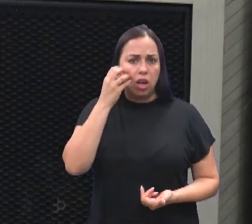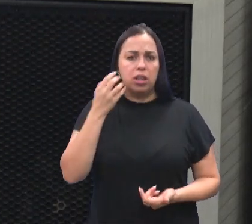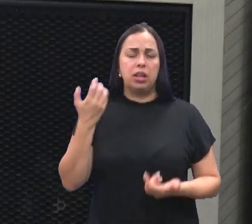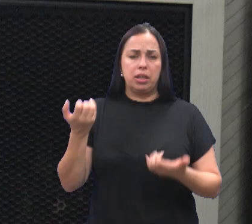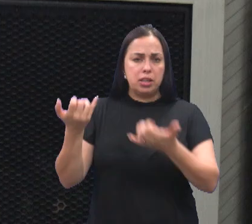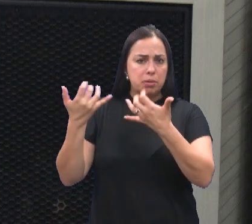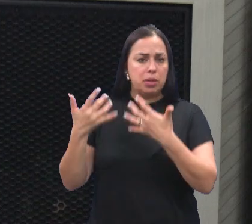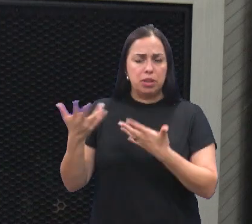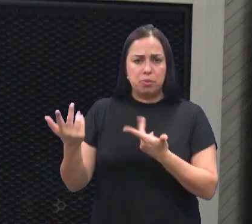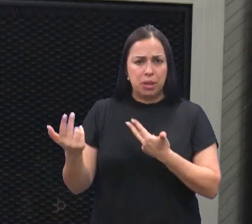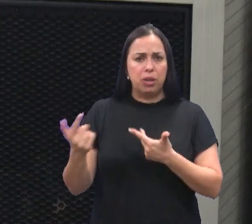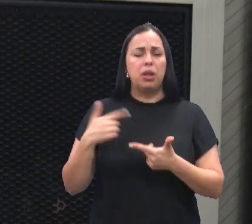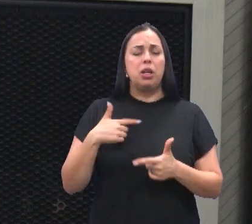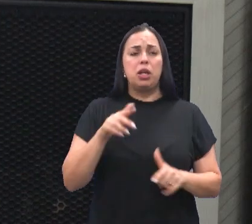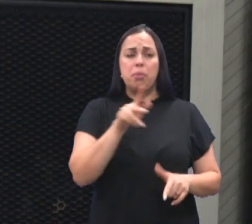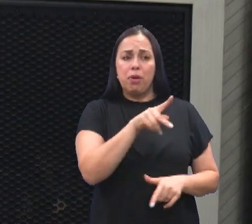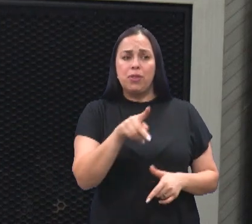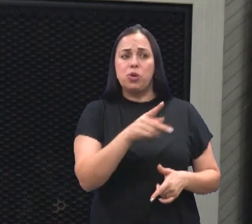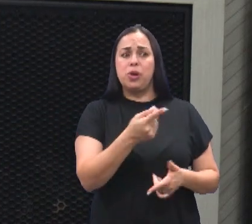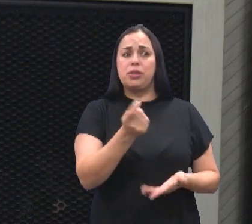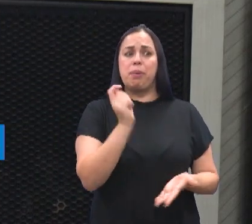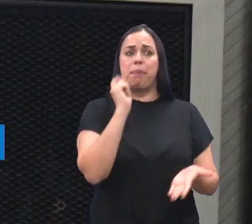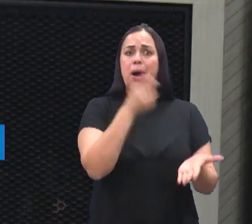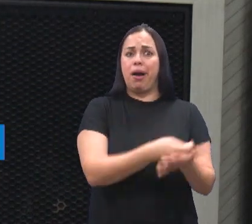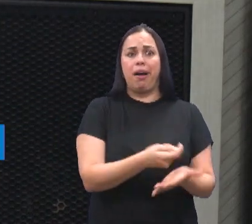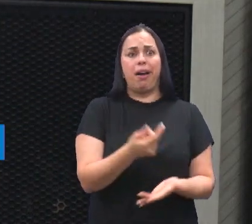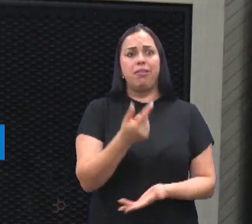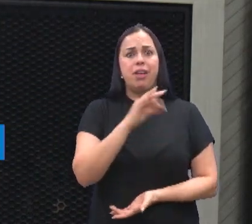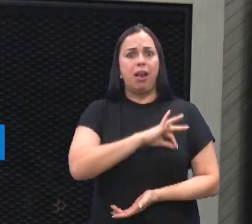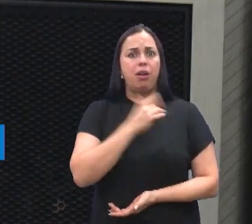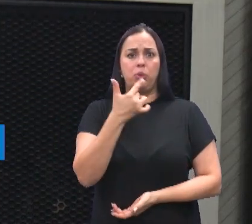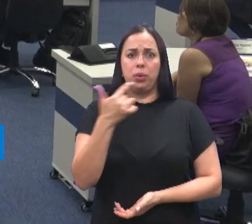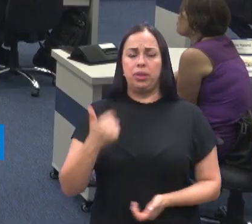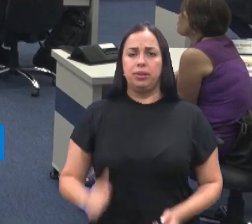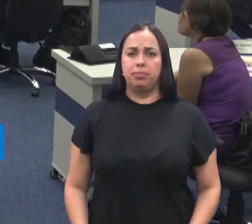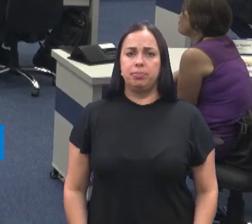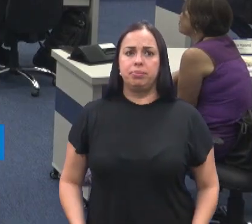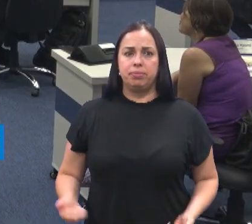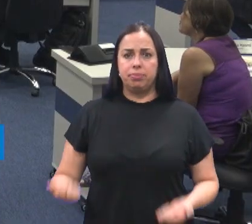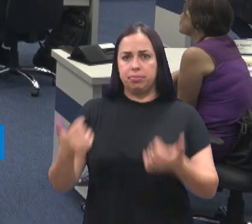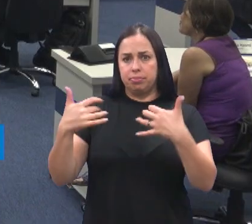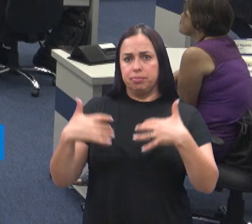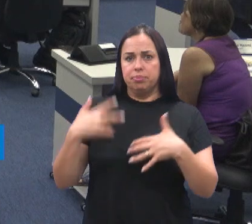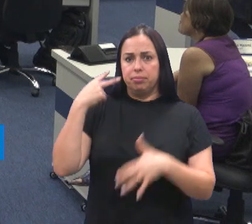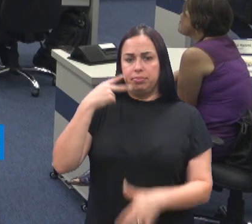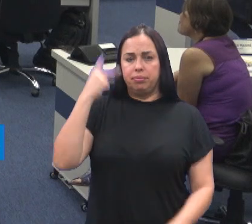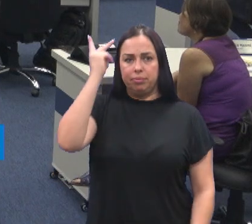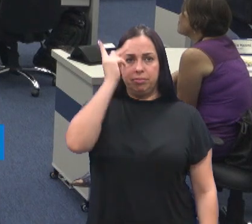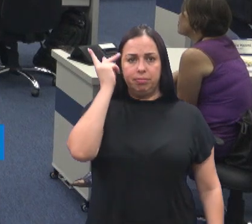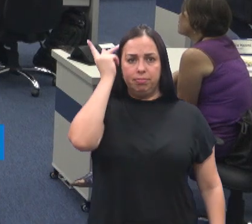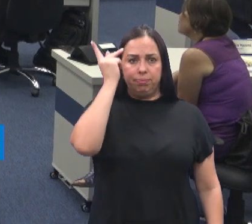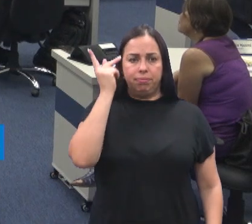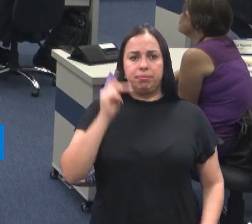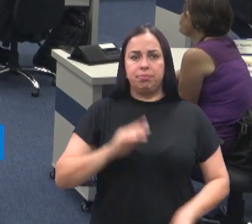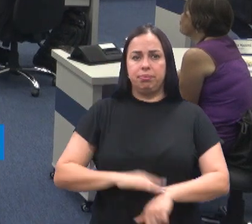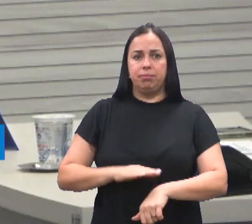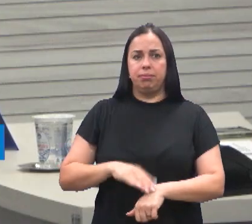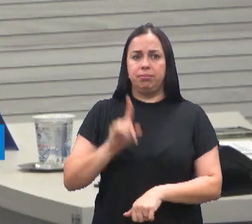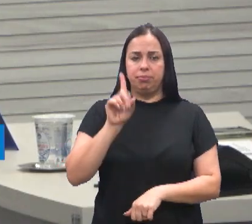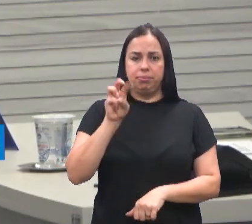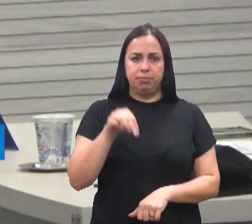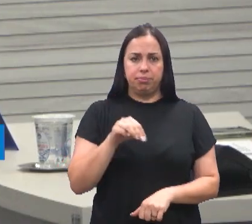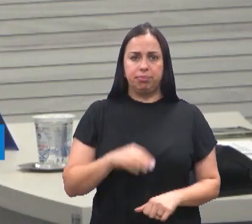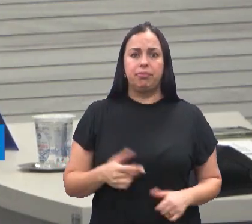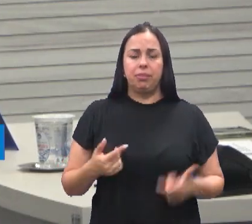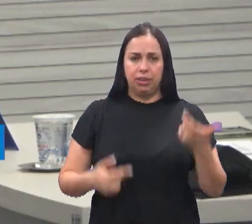aí que estão tendo dificuldade de recebimento de salário. Justificativa de votação, o vereador Fernando Petit, por tempo de 1 minuto.